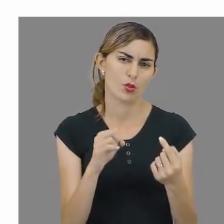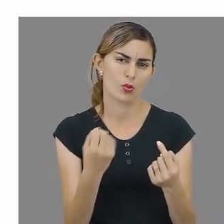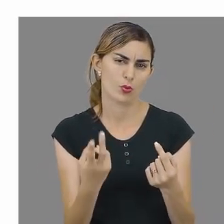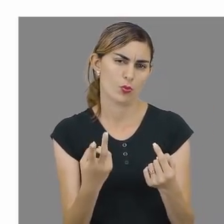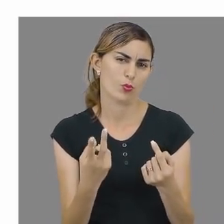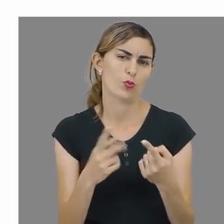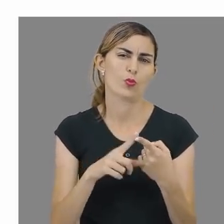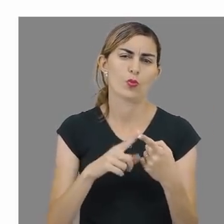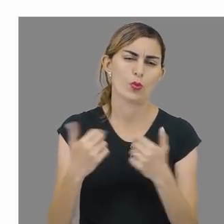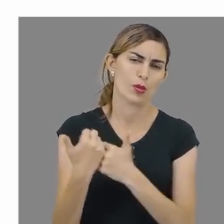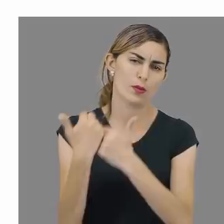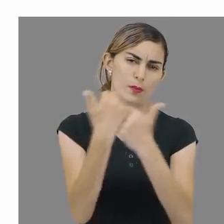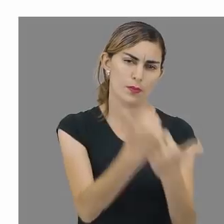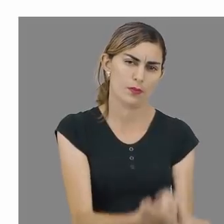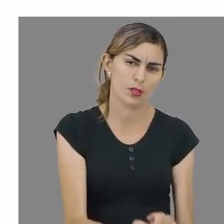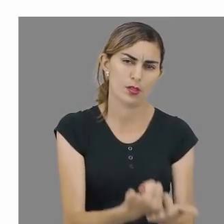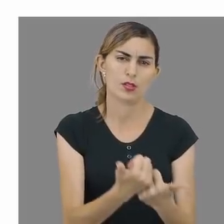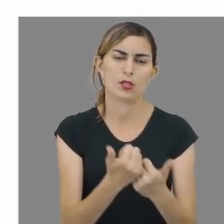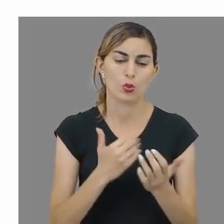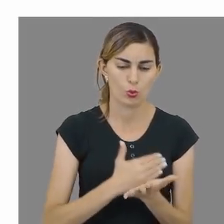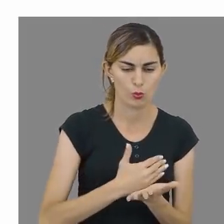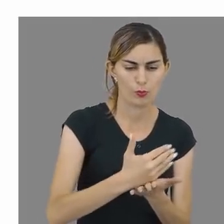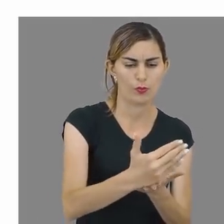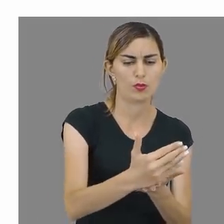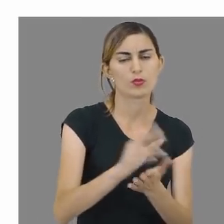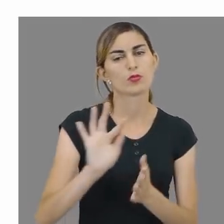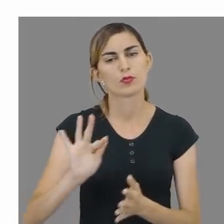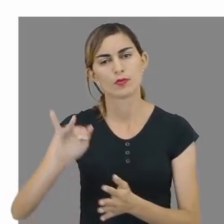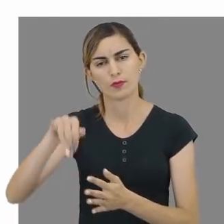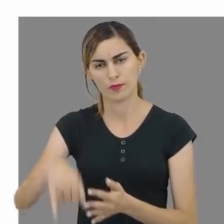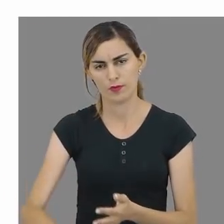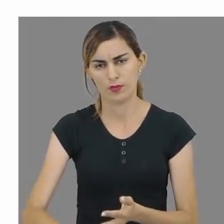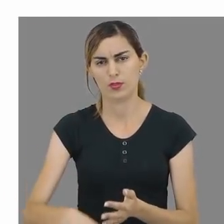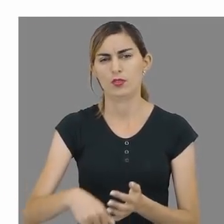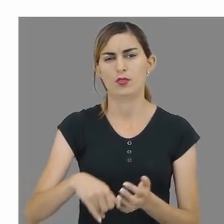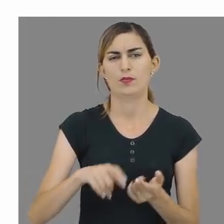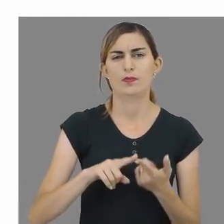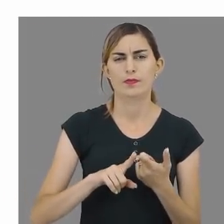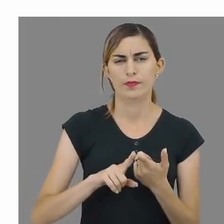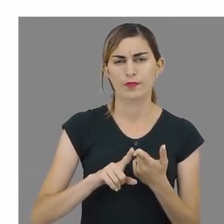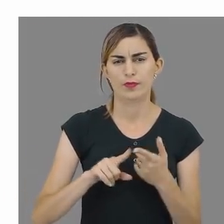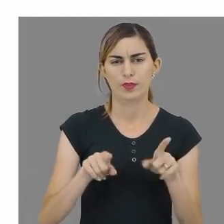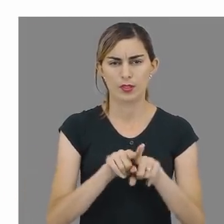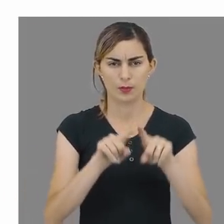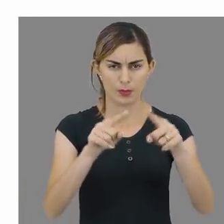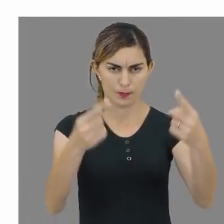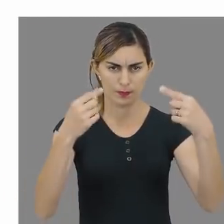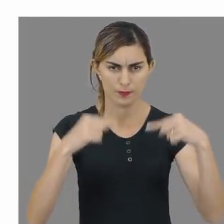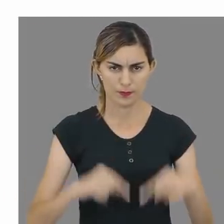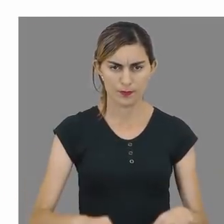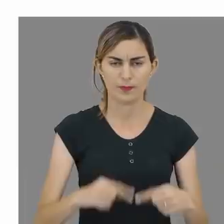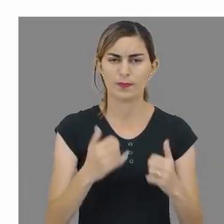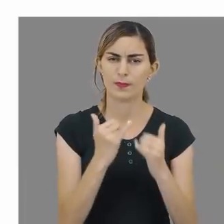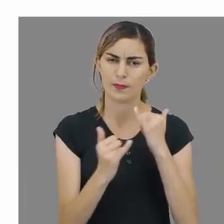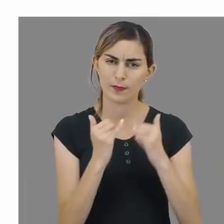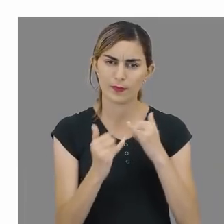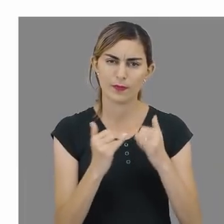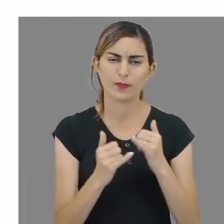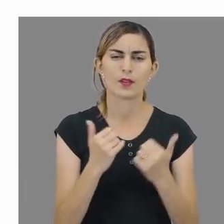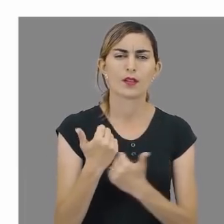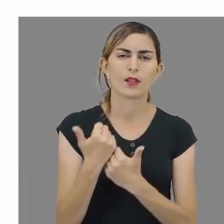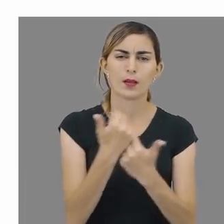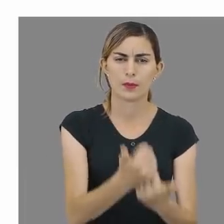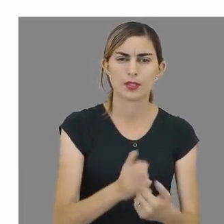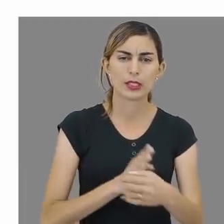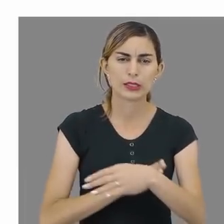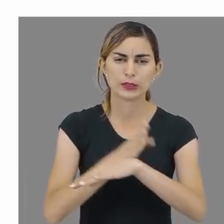quinas abauladas representa início e fim do algoritmo. Um quadrilátero próximo a um retângulo representa